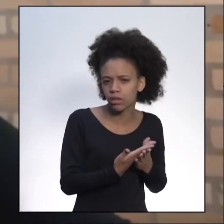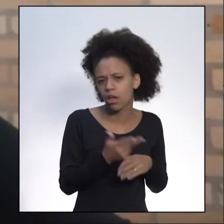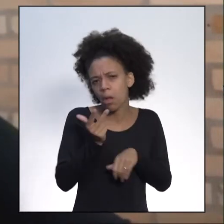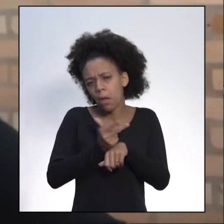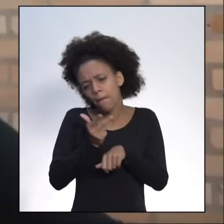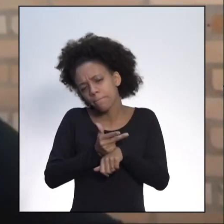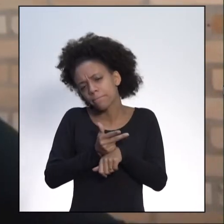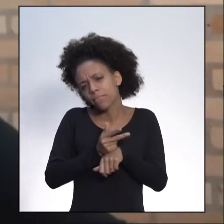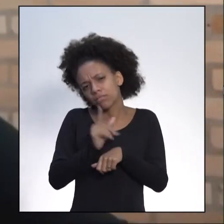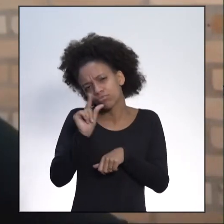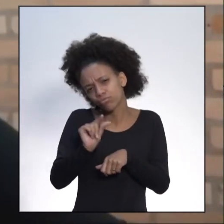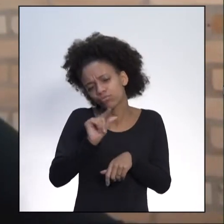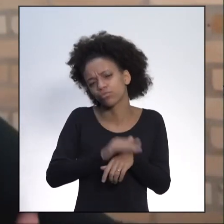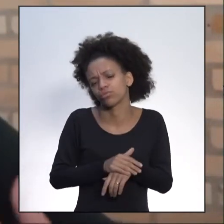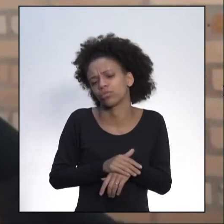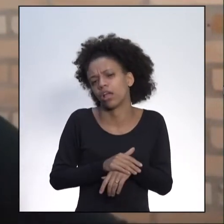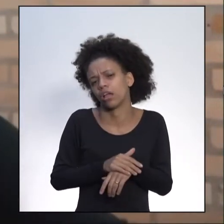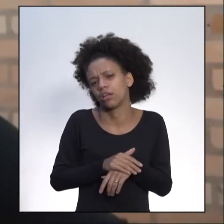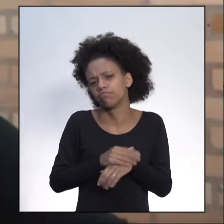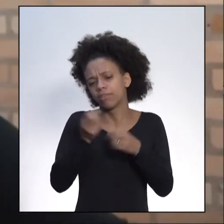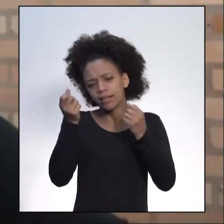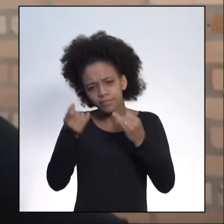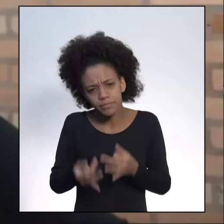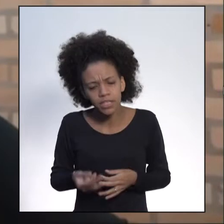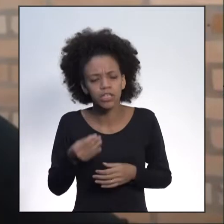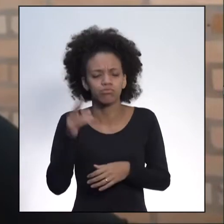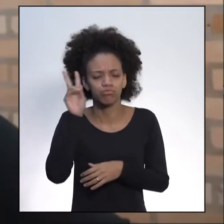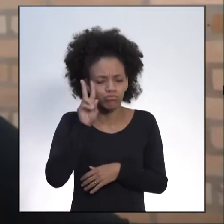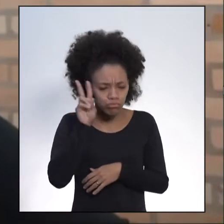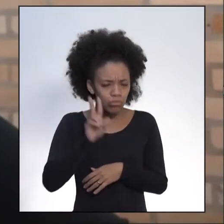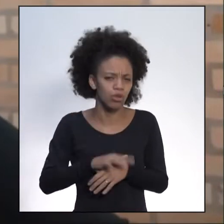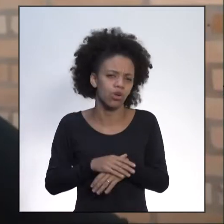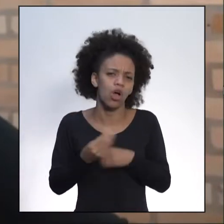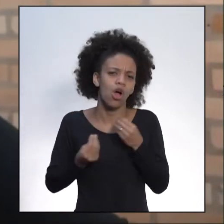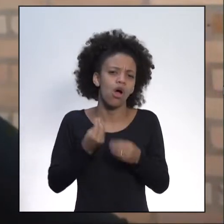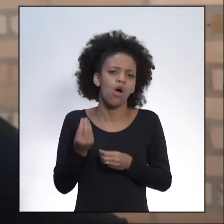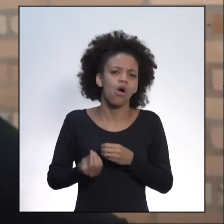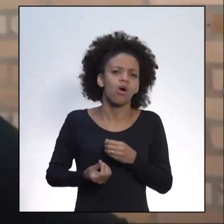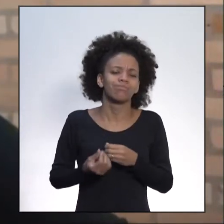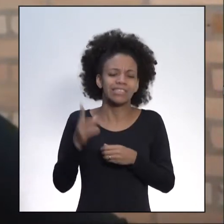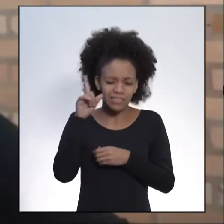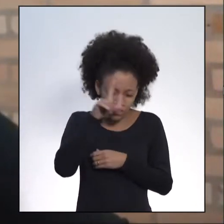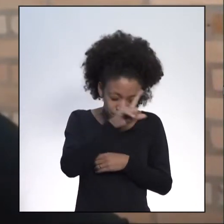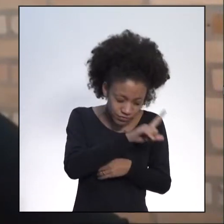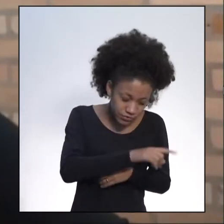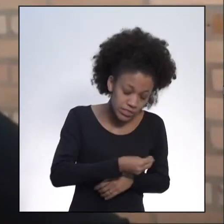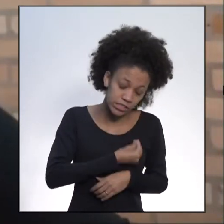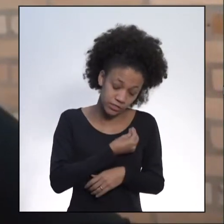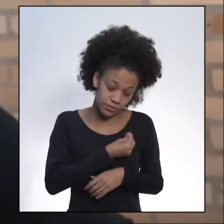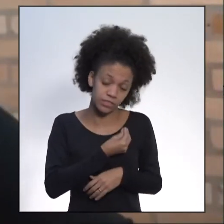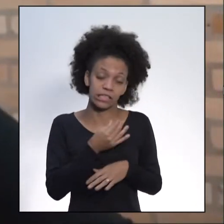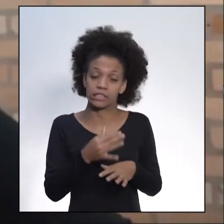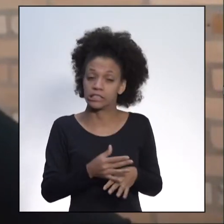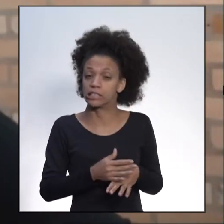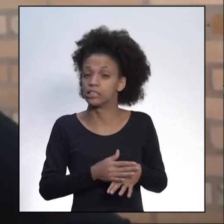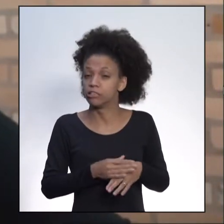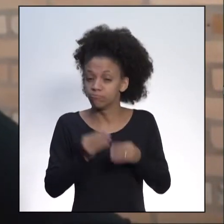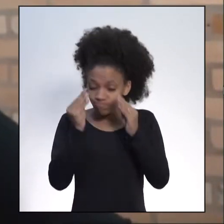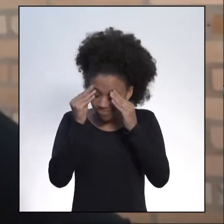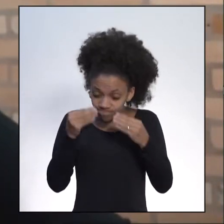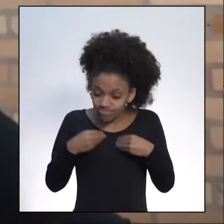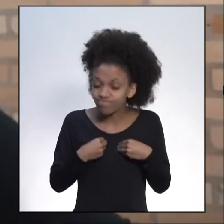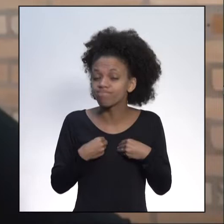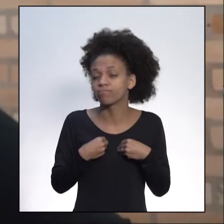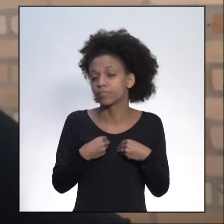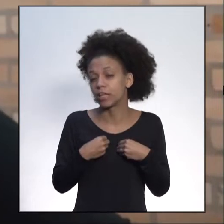com relatos, contando sobre a sua história, como tem sido esse momento difícil, como ele se frustra quando, de repente,